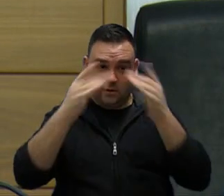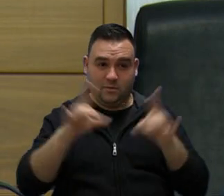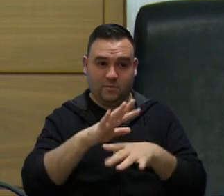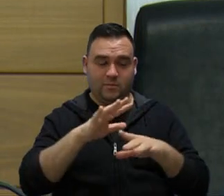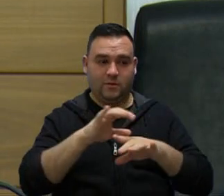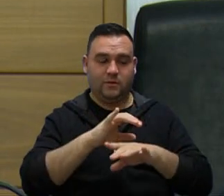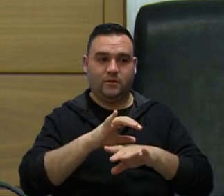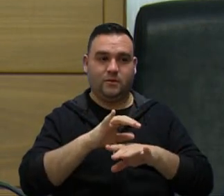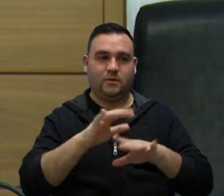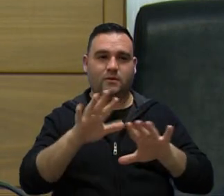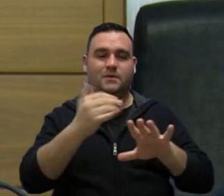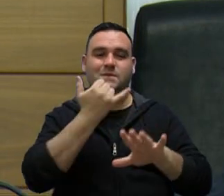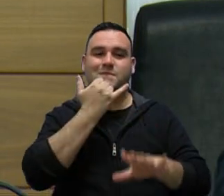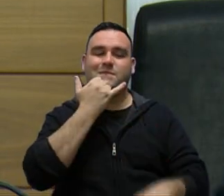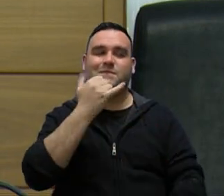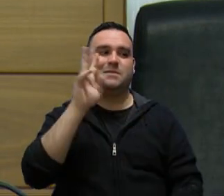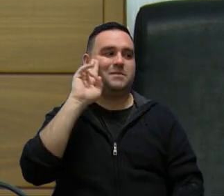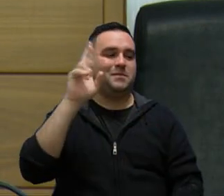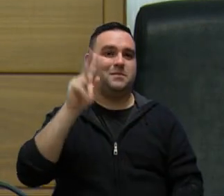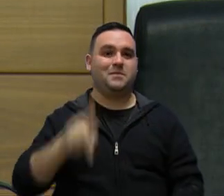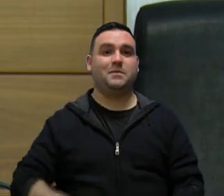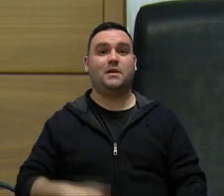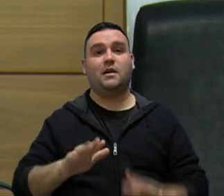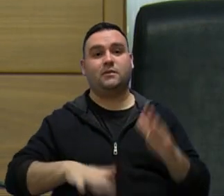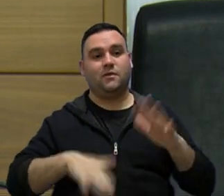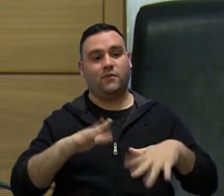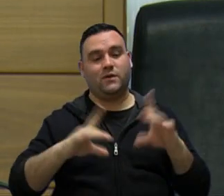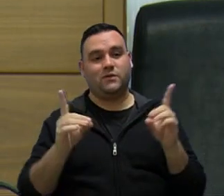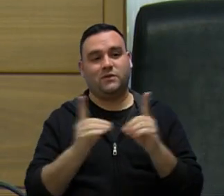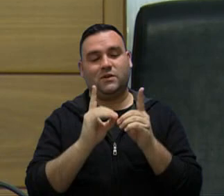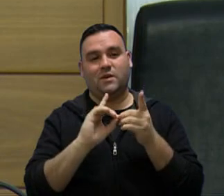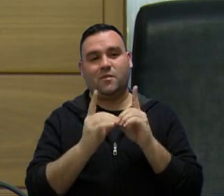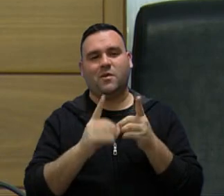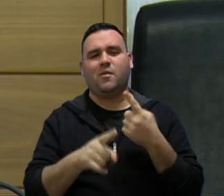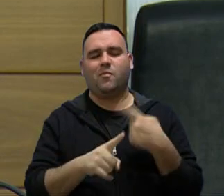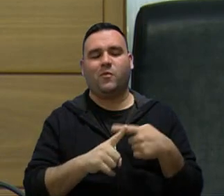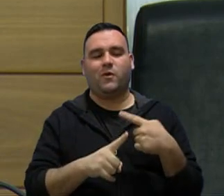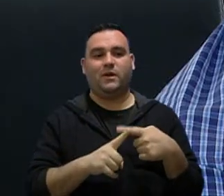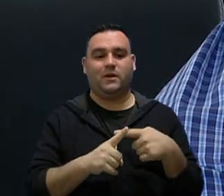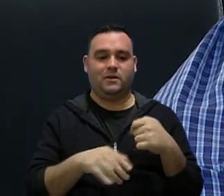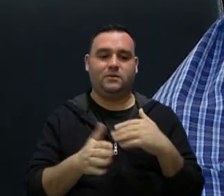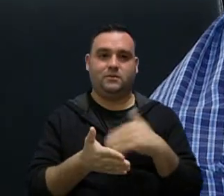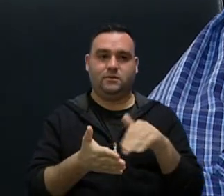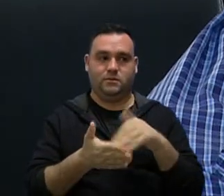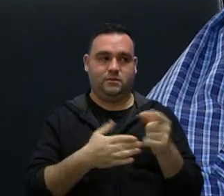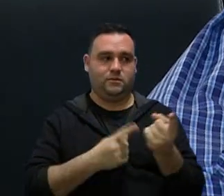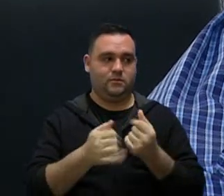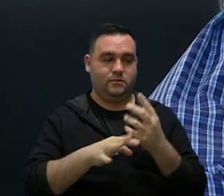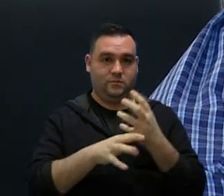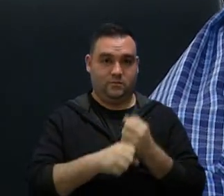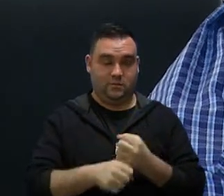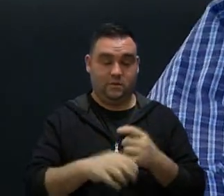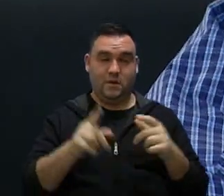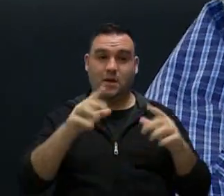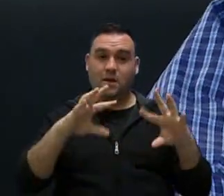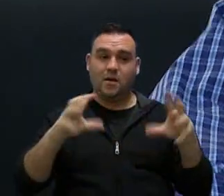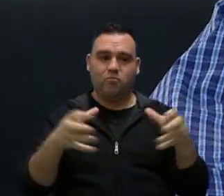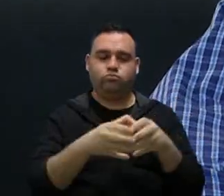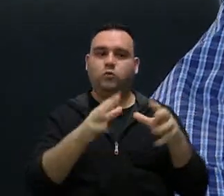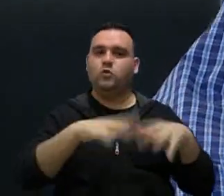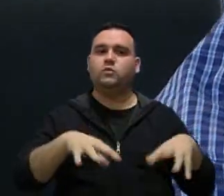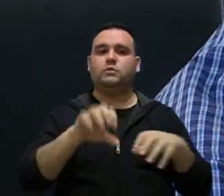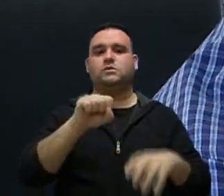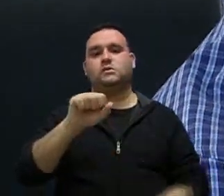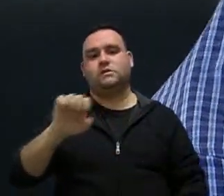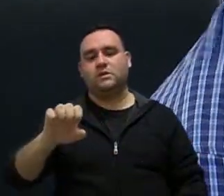outro para encerrar essa de ré eu desculpa eu digitei talvez a dinâmica seja essa porque a secretaria da fazenda engloba exatamente o